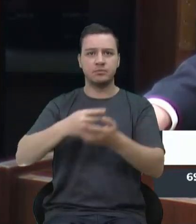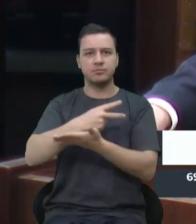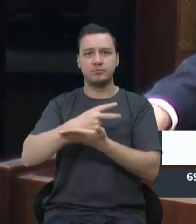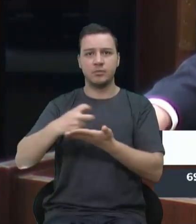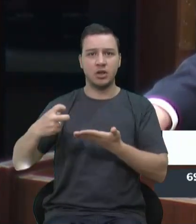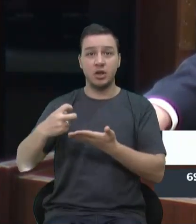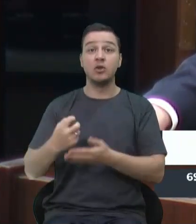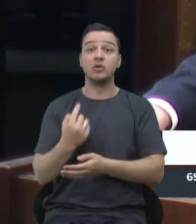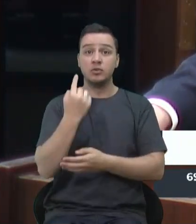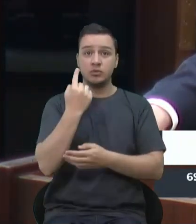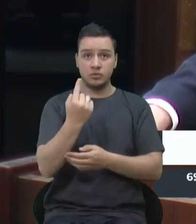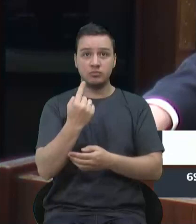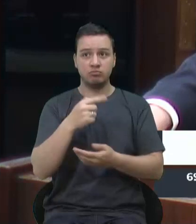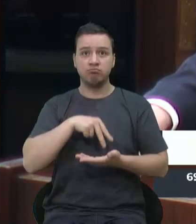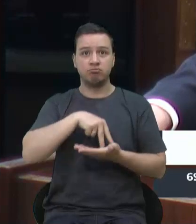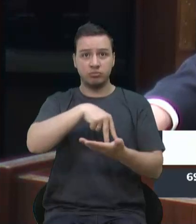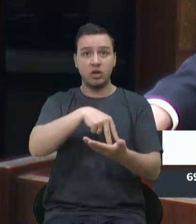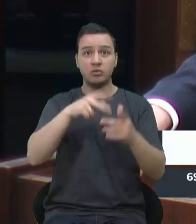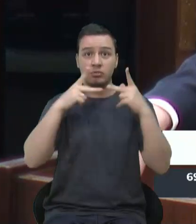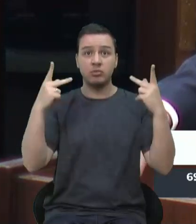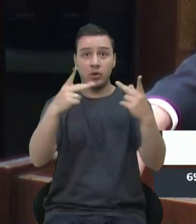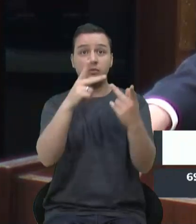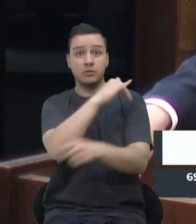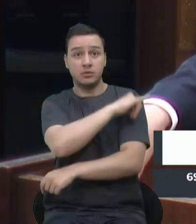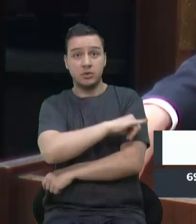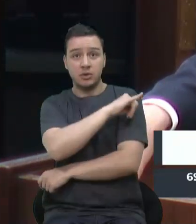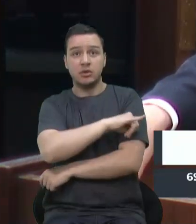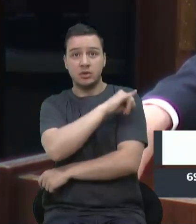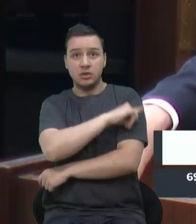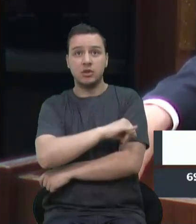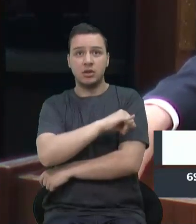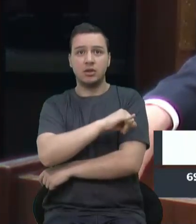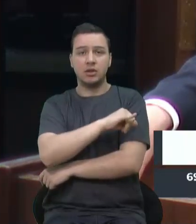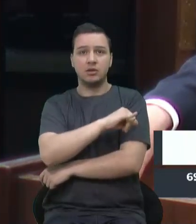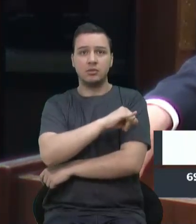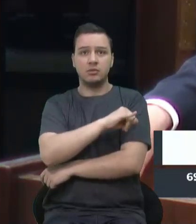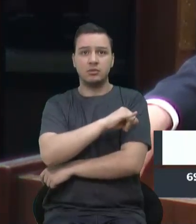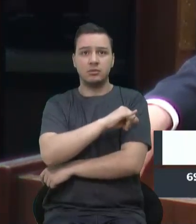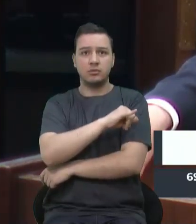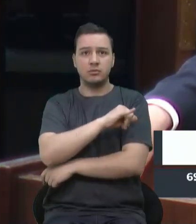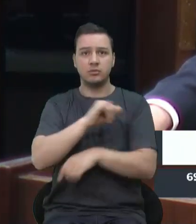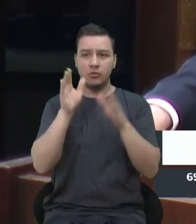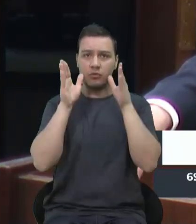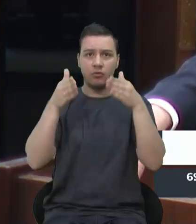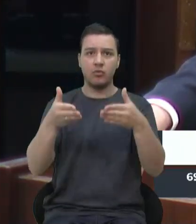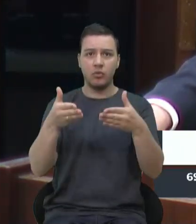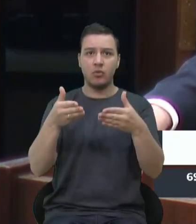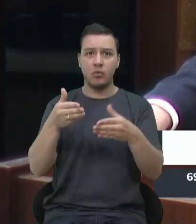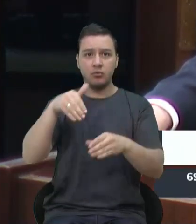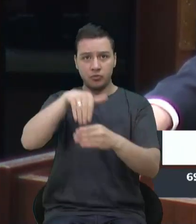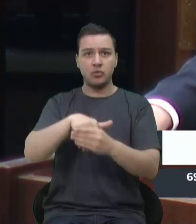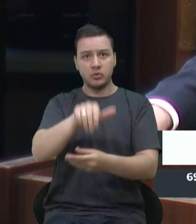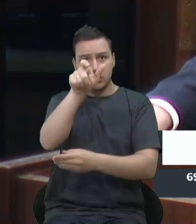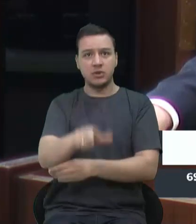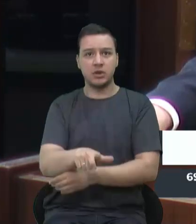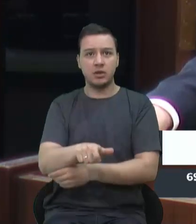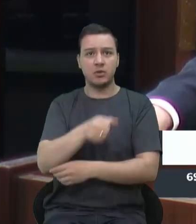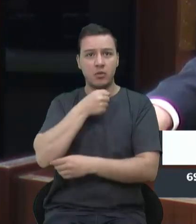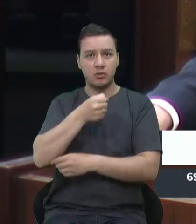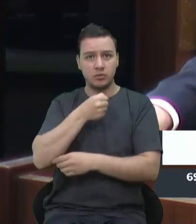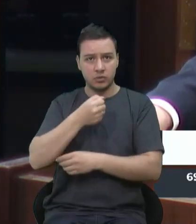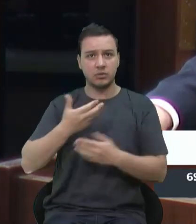popular que o povo do Rio de Janeiro havia legitimamente outorgado àquele jornalista. Por